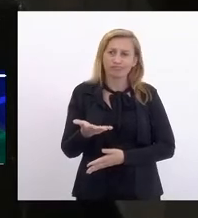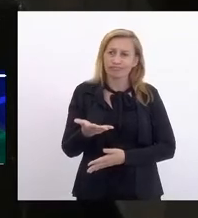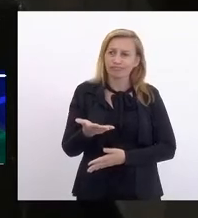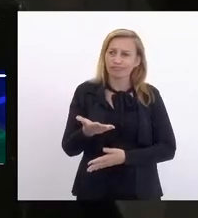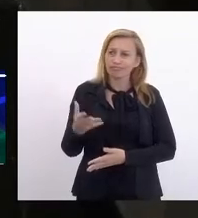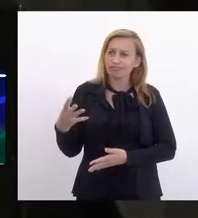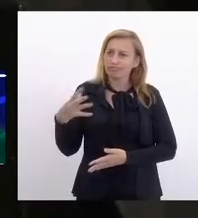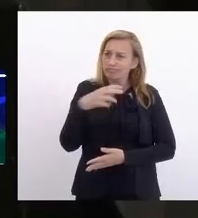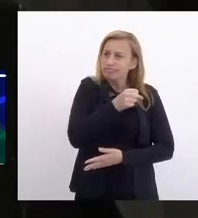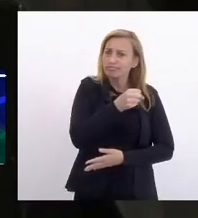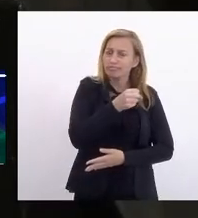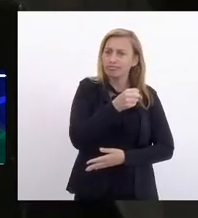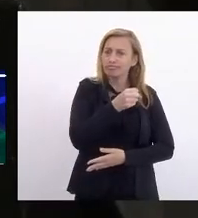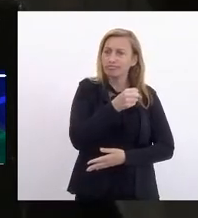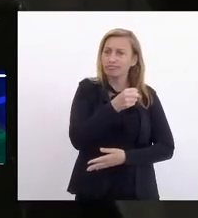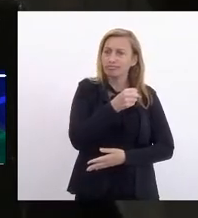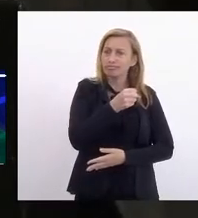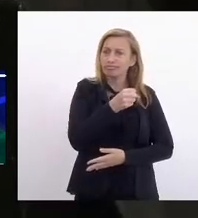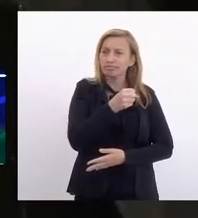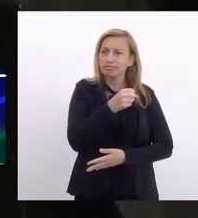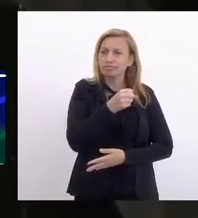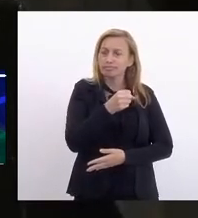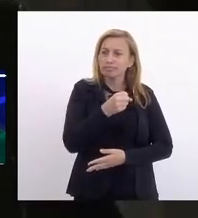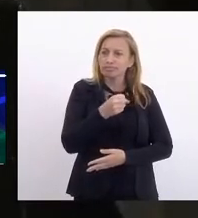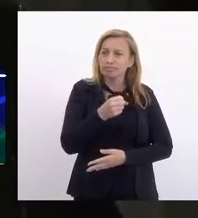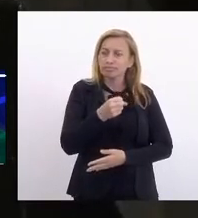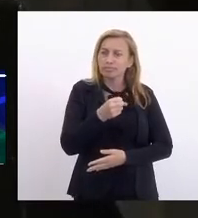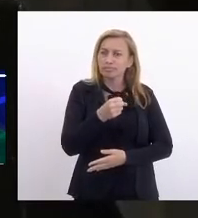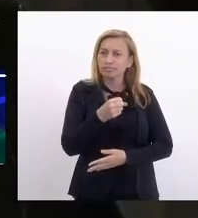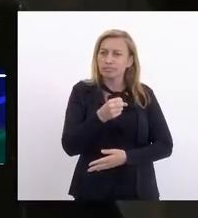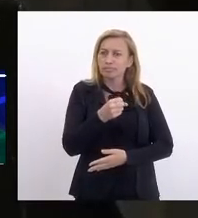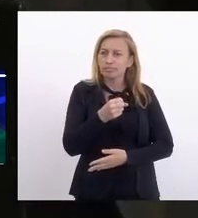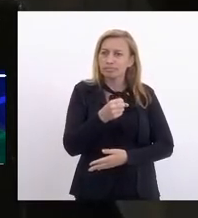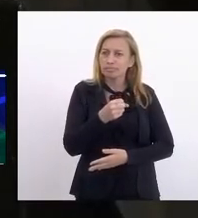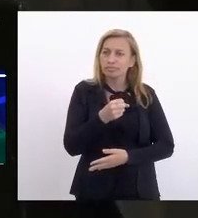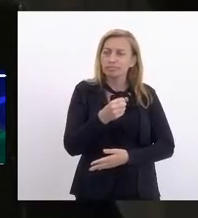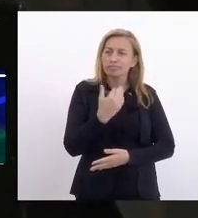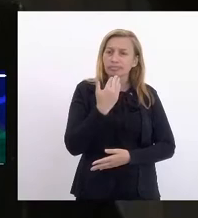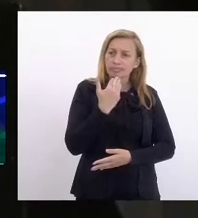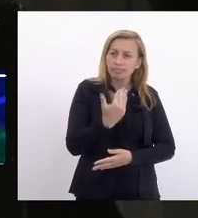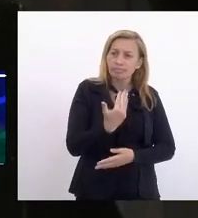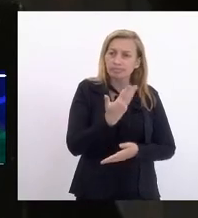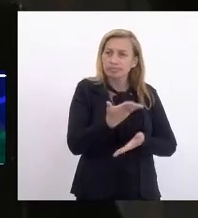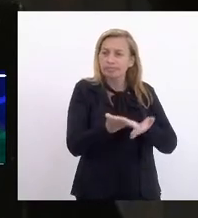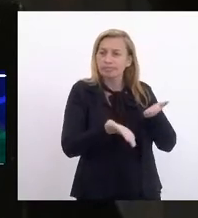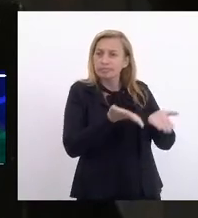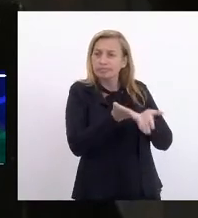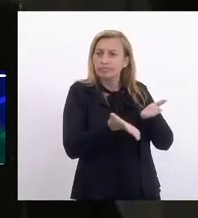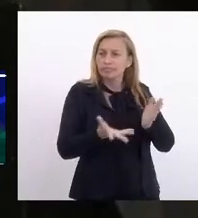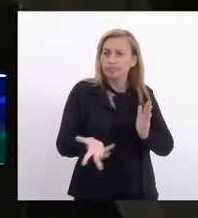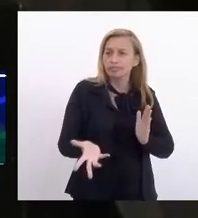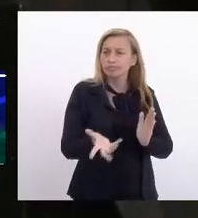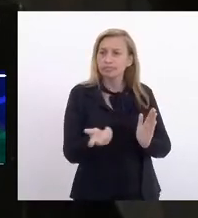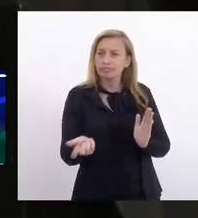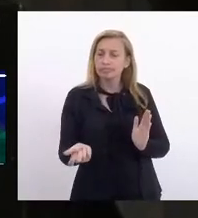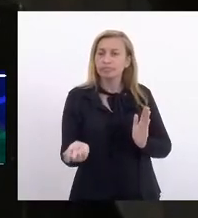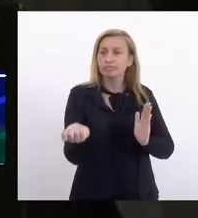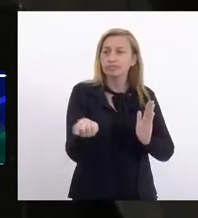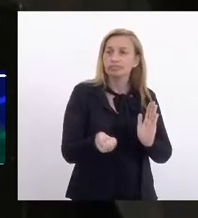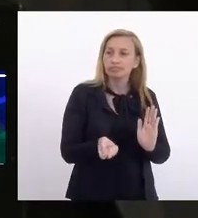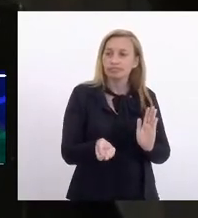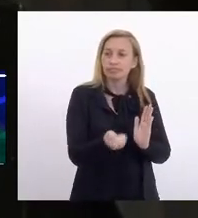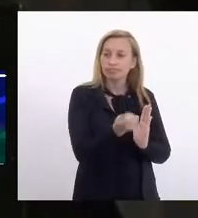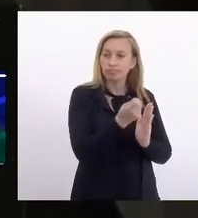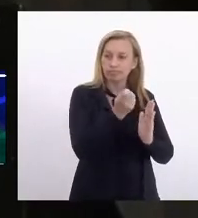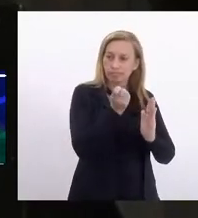de urgência para prorrogar a vigência de um tratamento tributário diferenciado que já está em curso